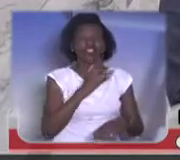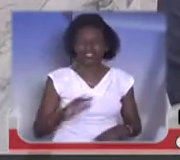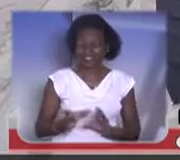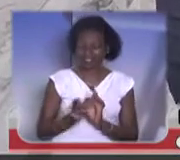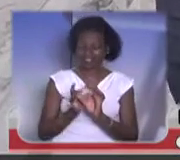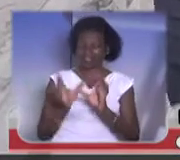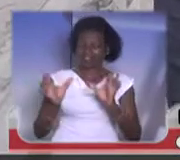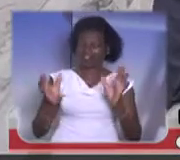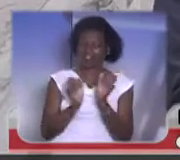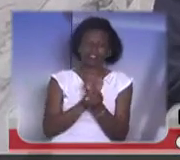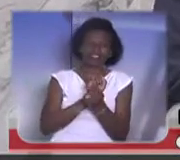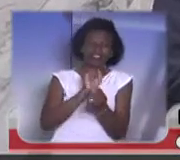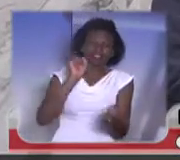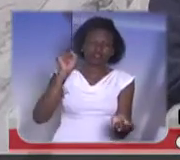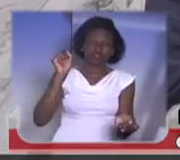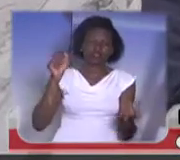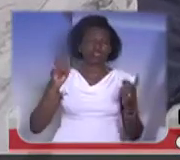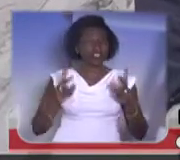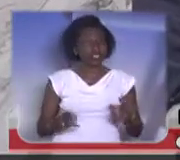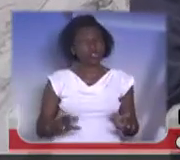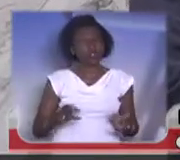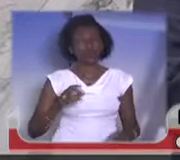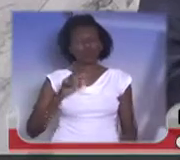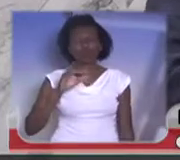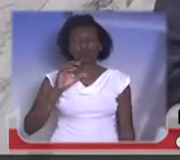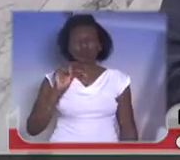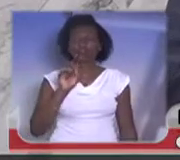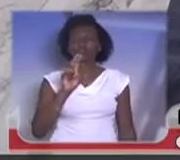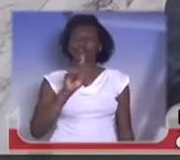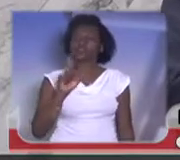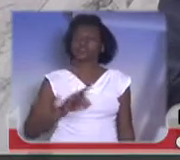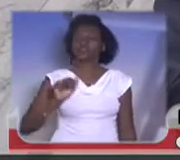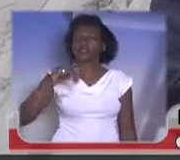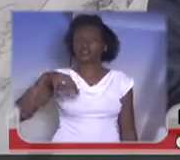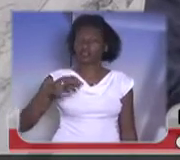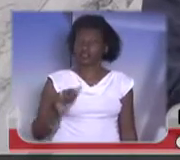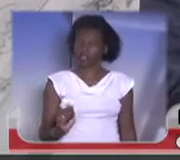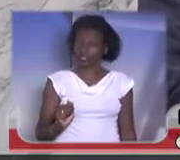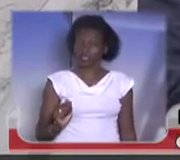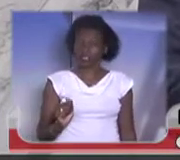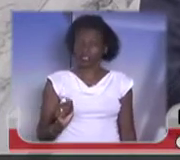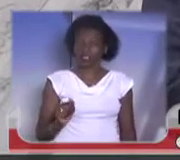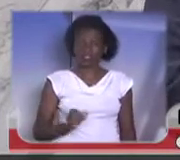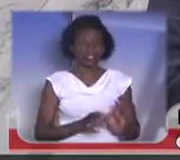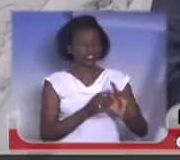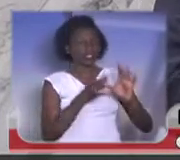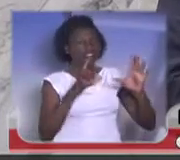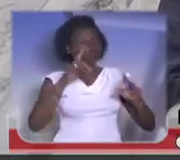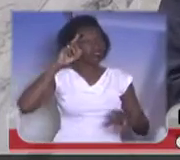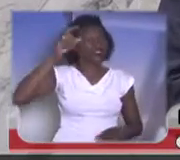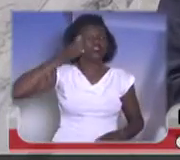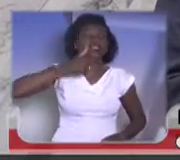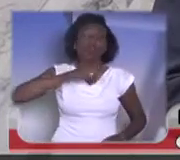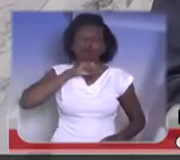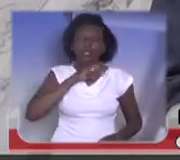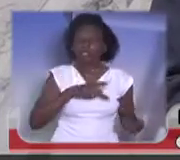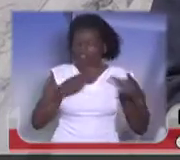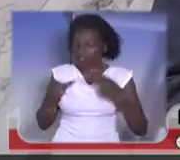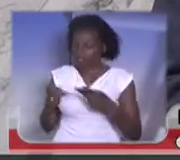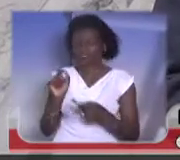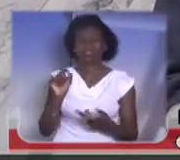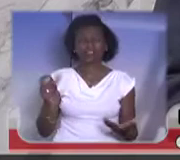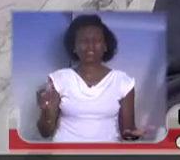como foi a restoque liberada no dia dos pais dia das mães para visitarem a mãe que ela matou é uma piada esse país é uma pouca